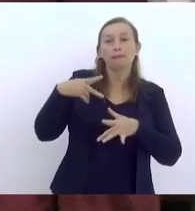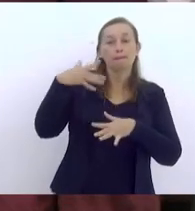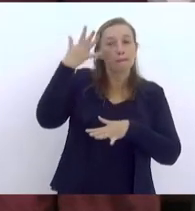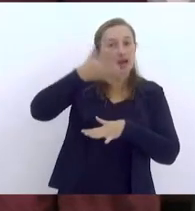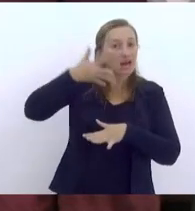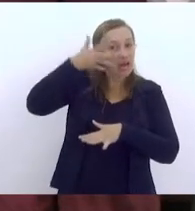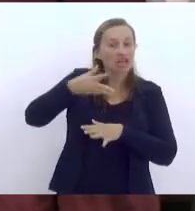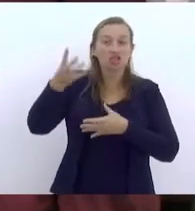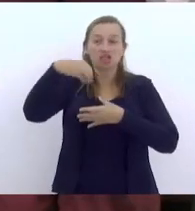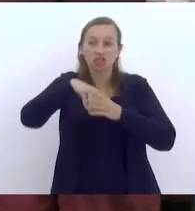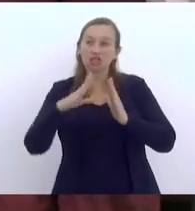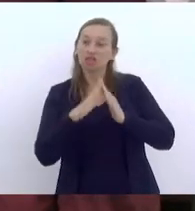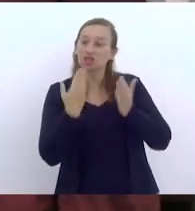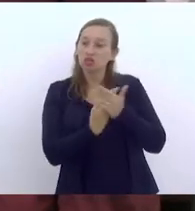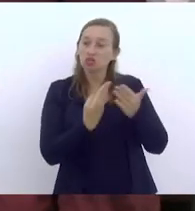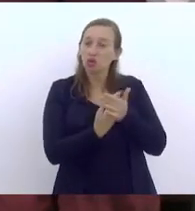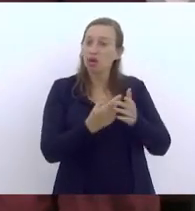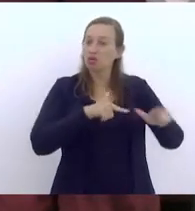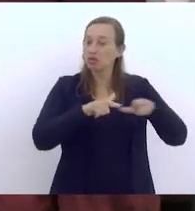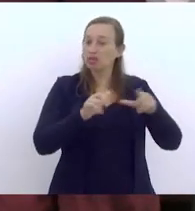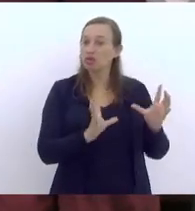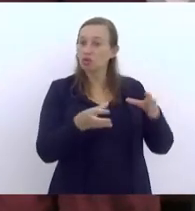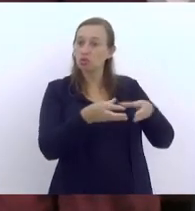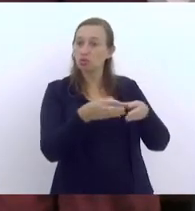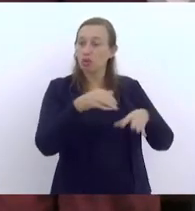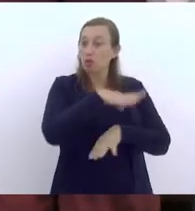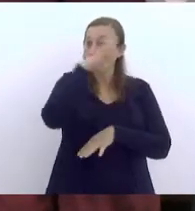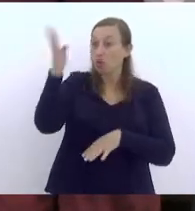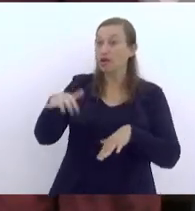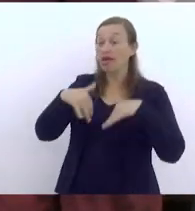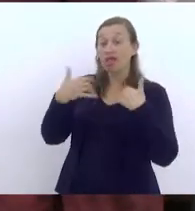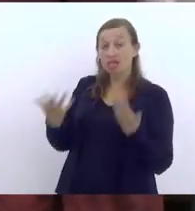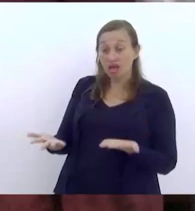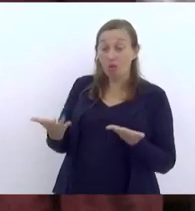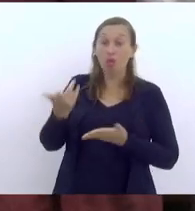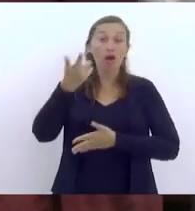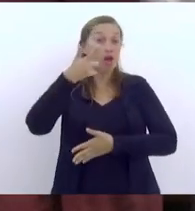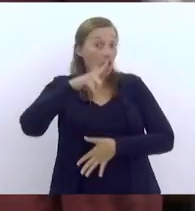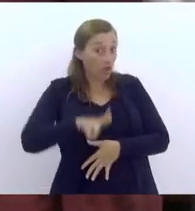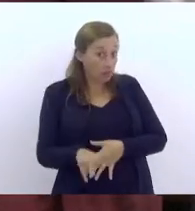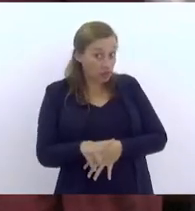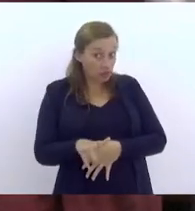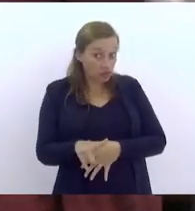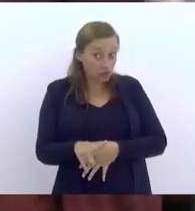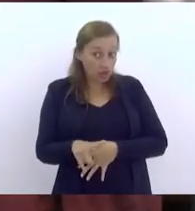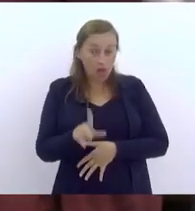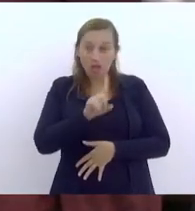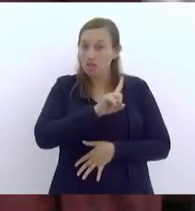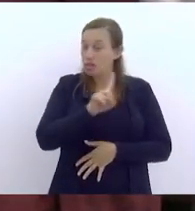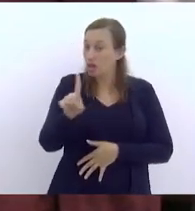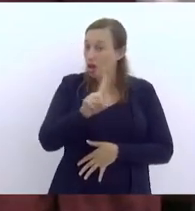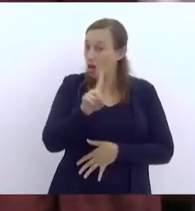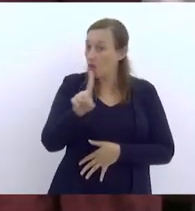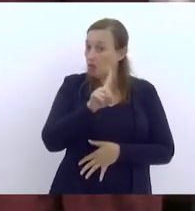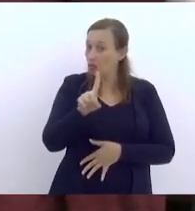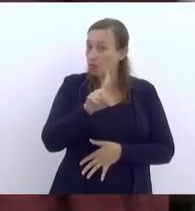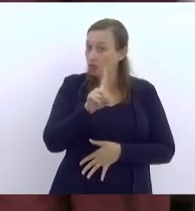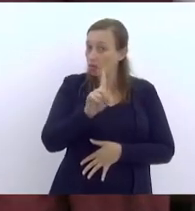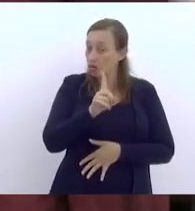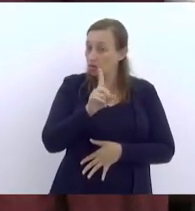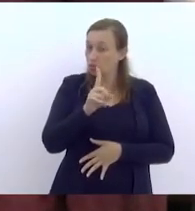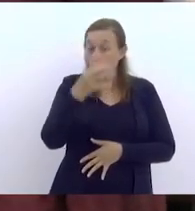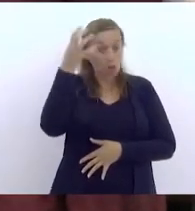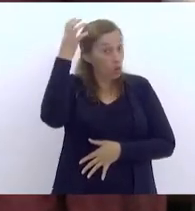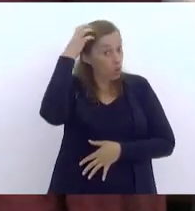o trabalho do Grupo Arco-Íris. Então, para repetir, não vamos imputar ao